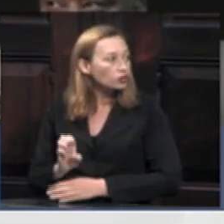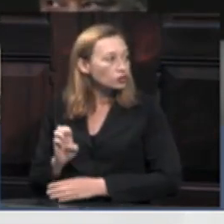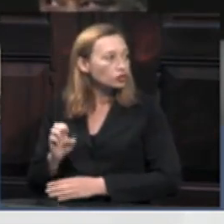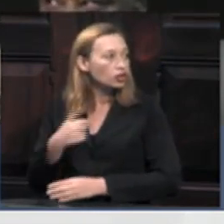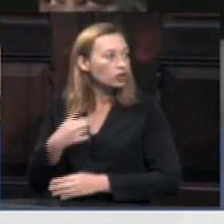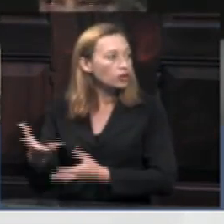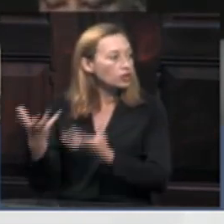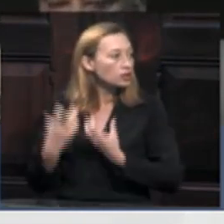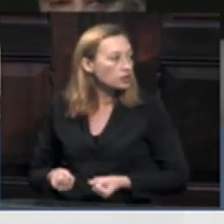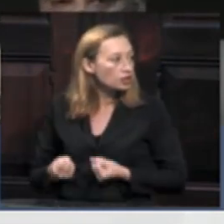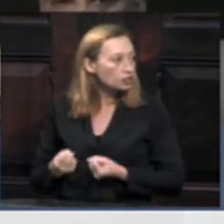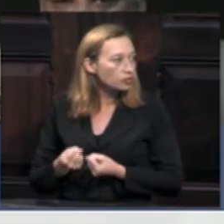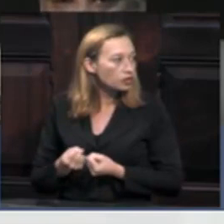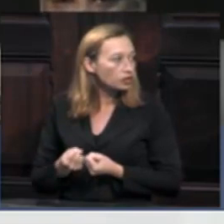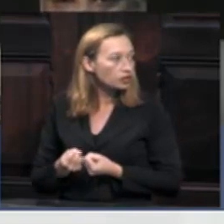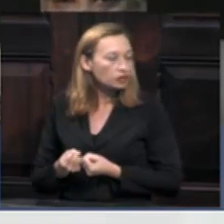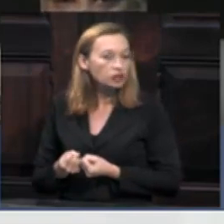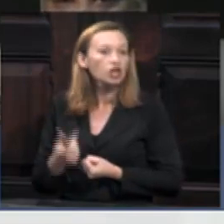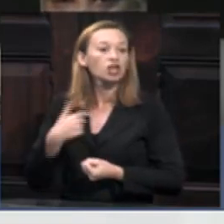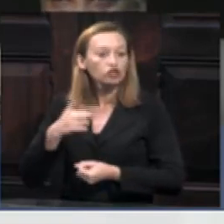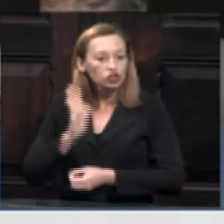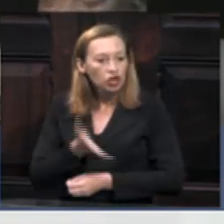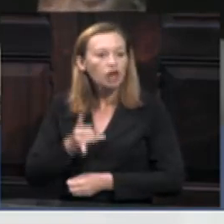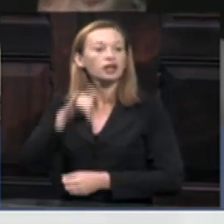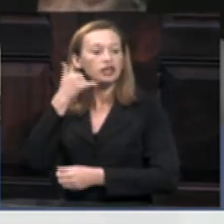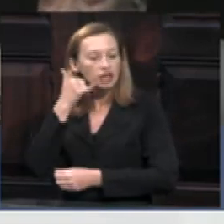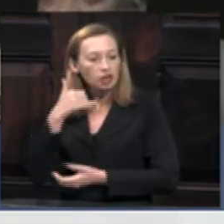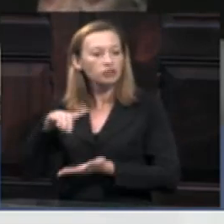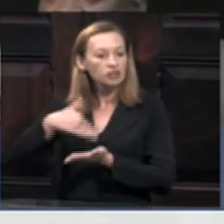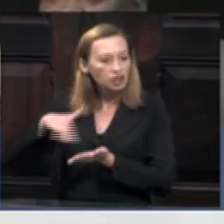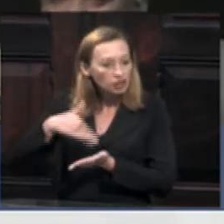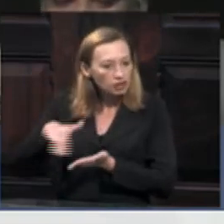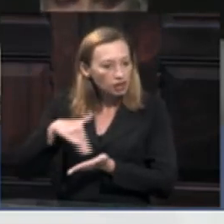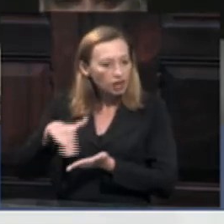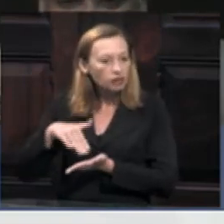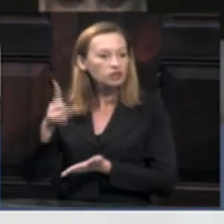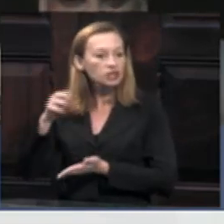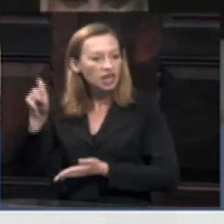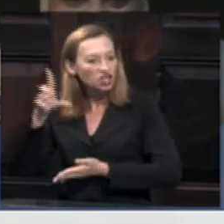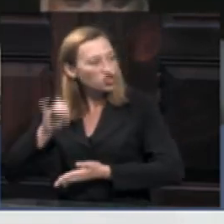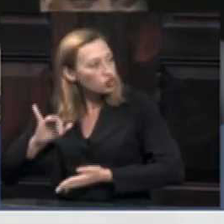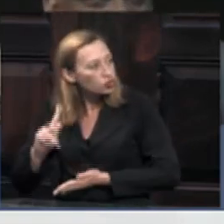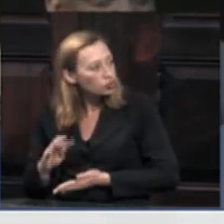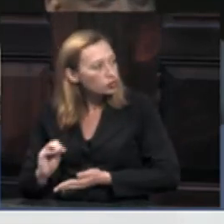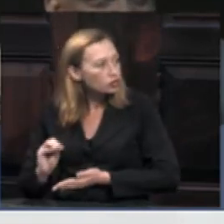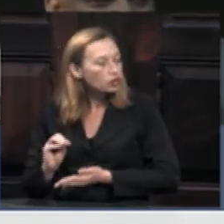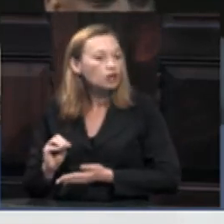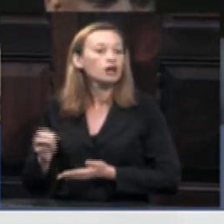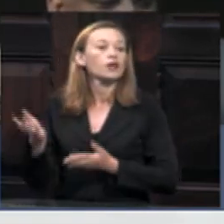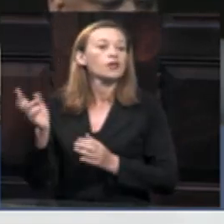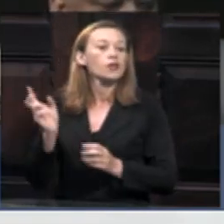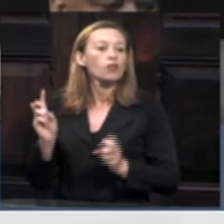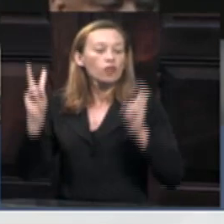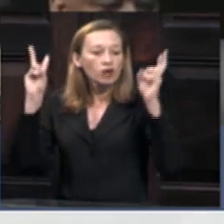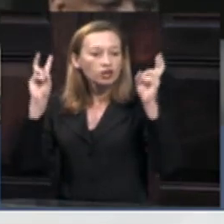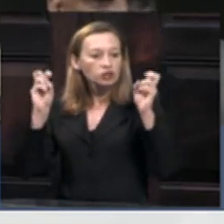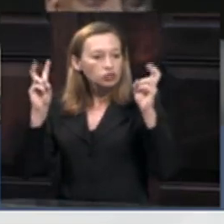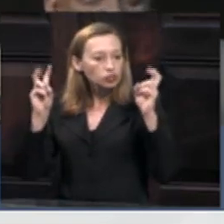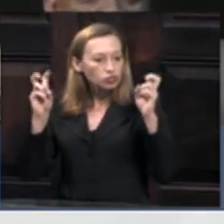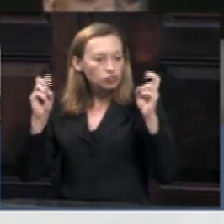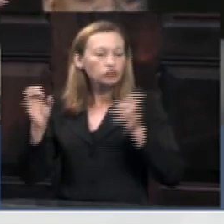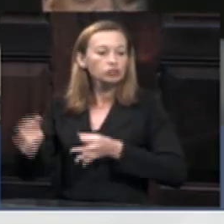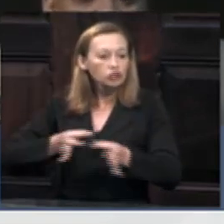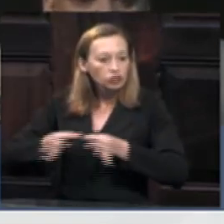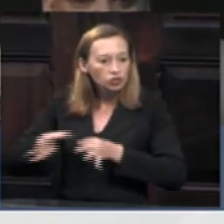ERJ. Liguei para o secretário da Casa Civil, Sérgio. A matéria ainda não estava na casa, ele se comprometeu